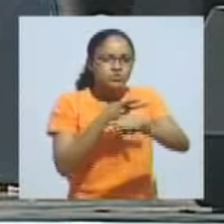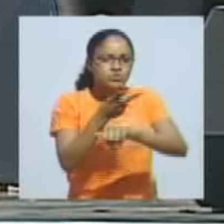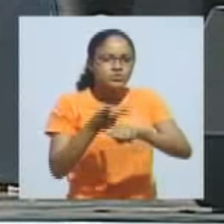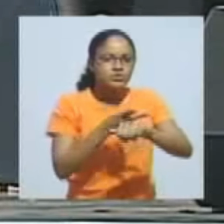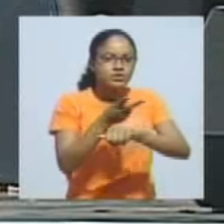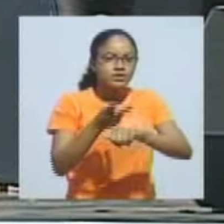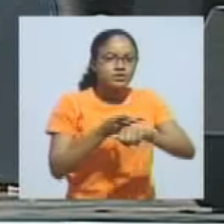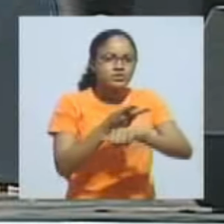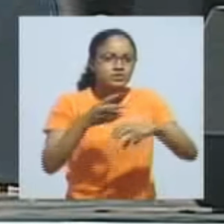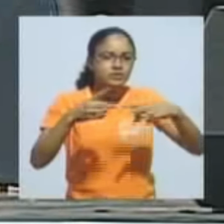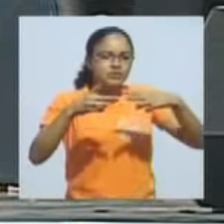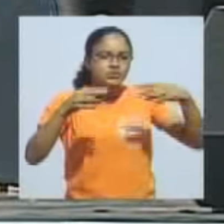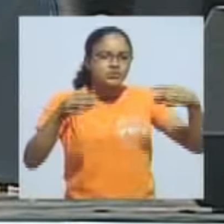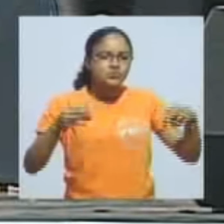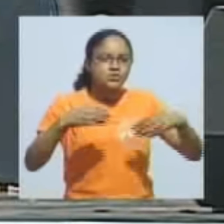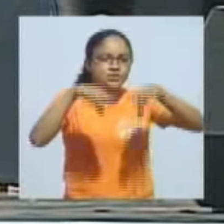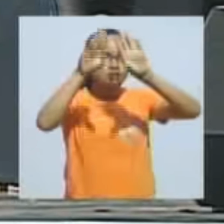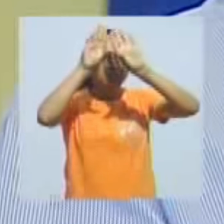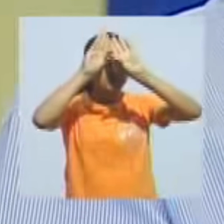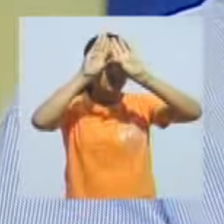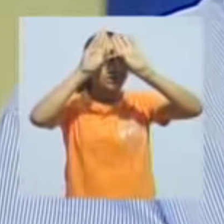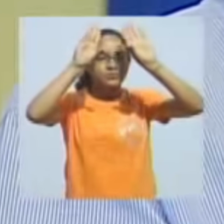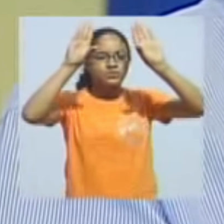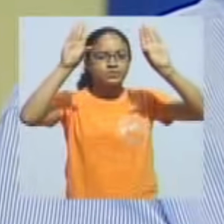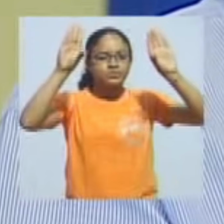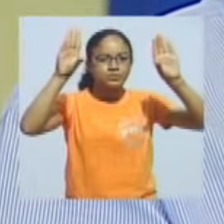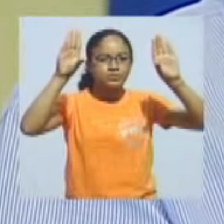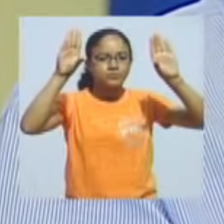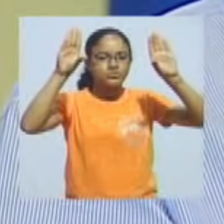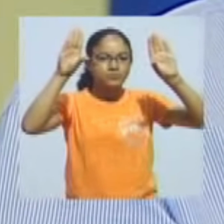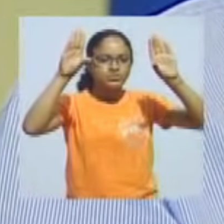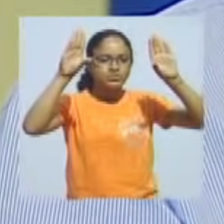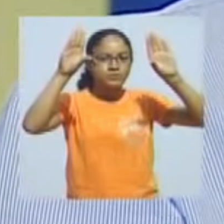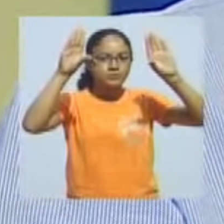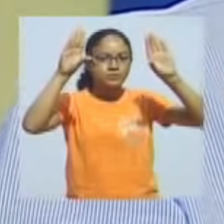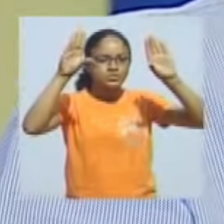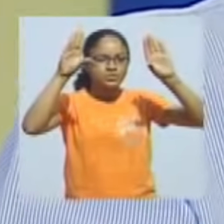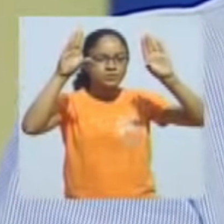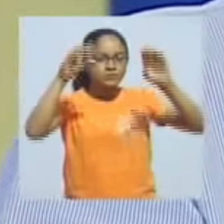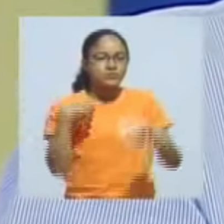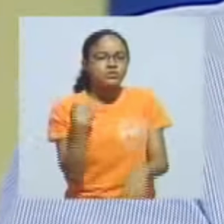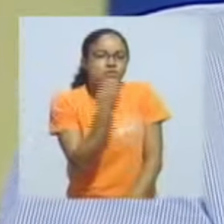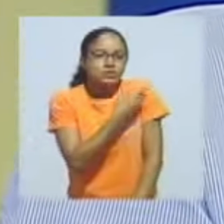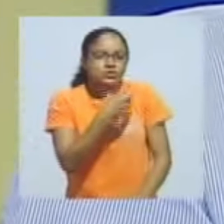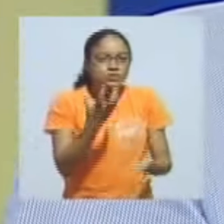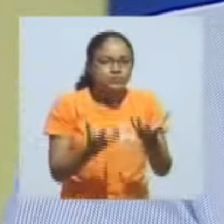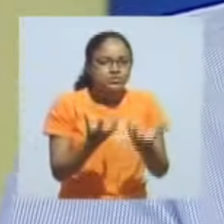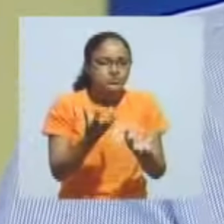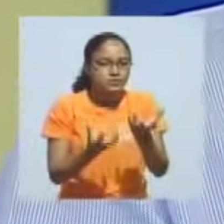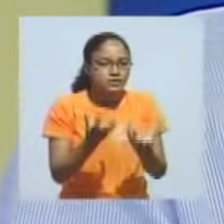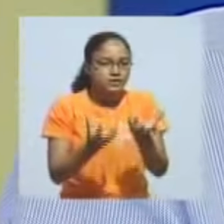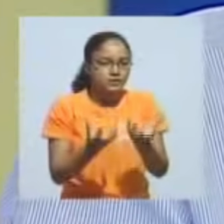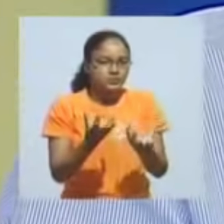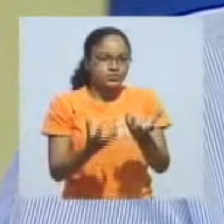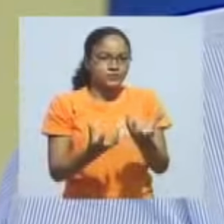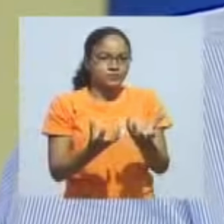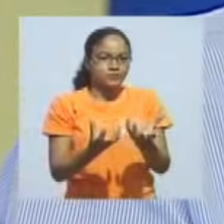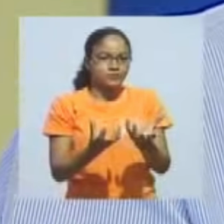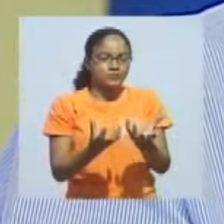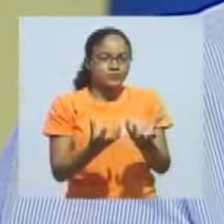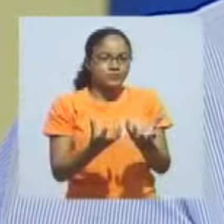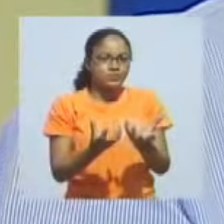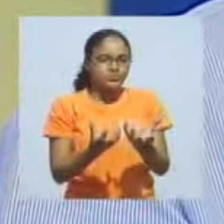buscai as coisas lá do alto. Se nós queremos, e nós